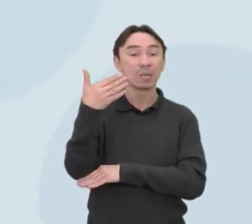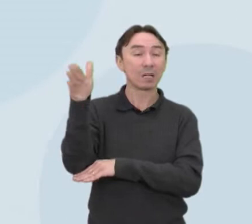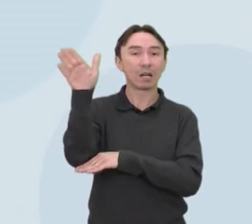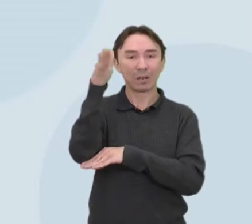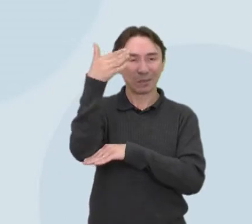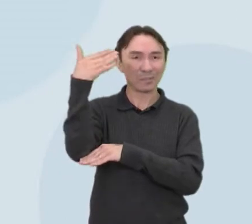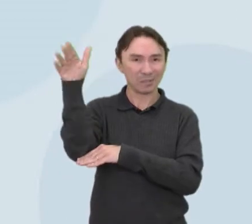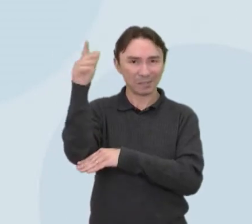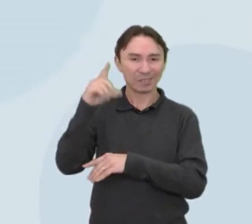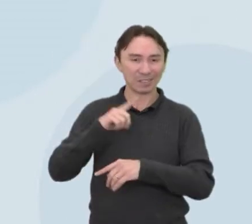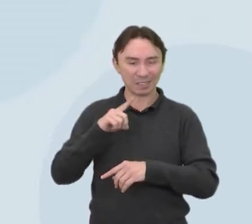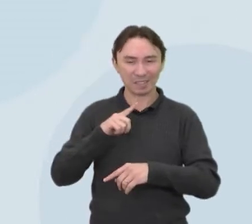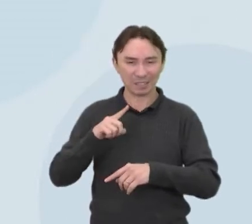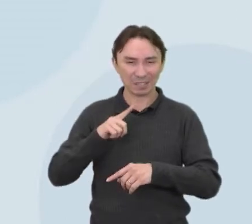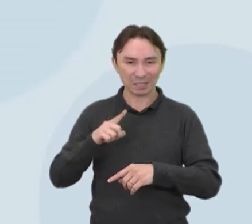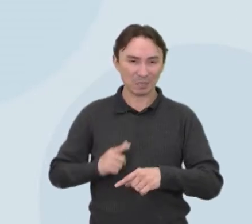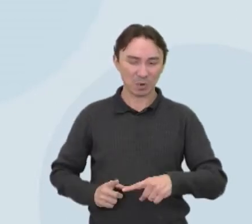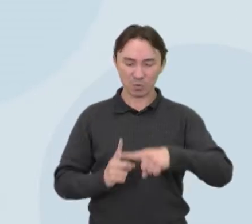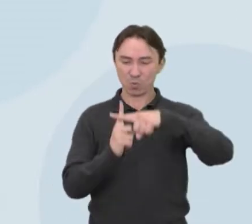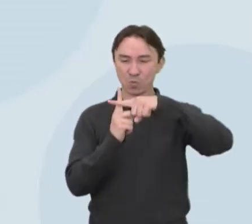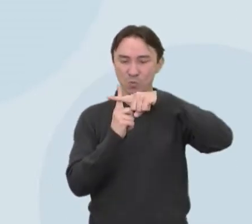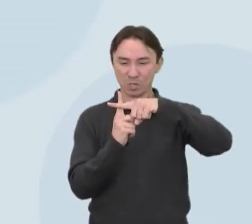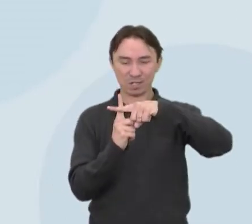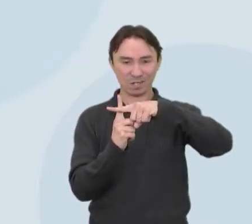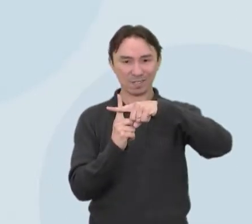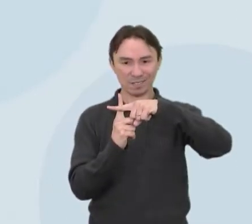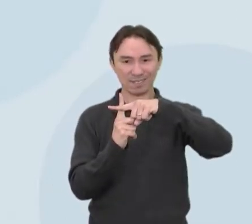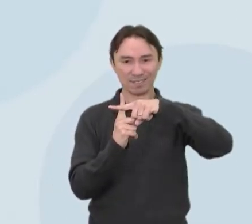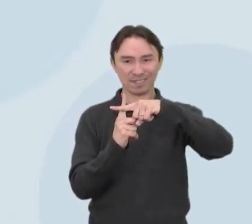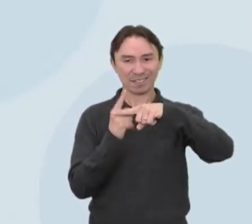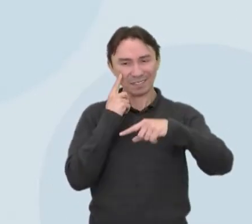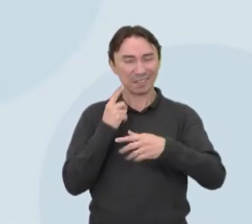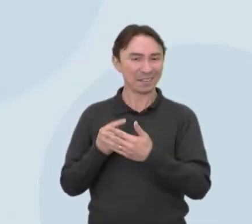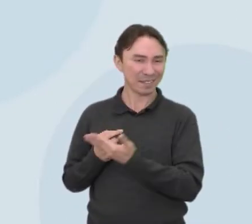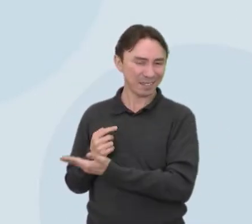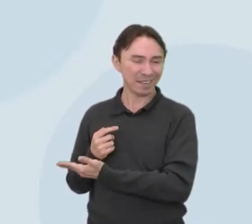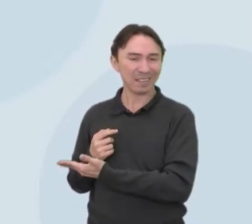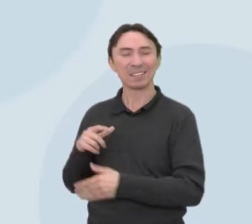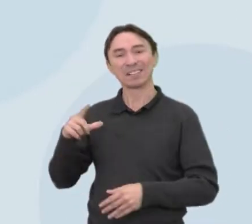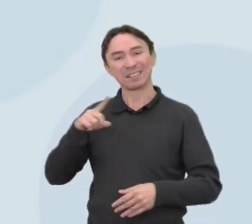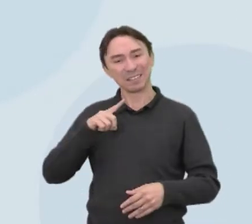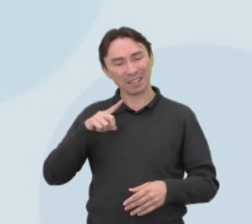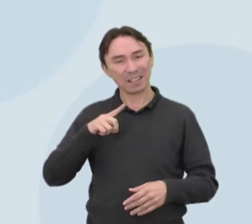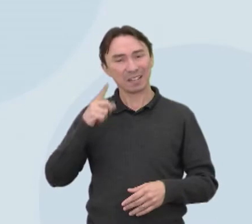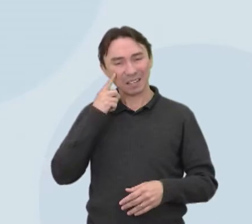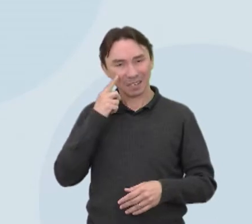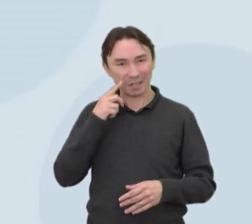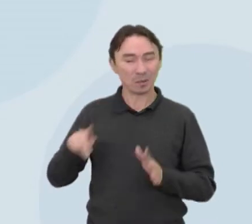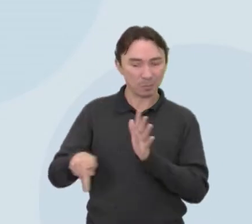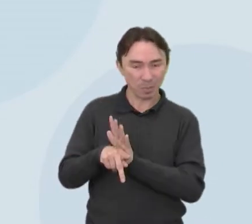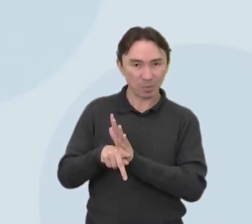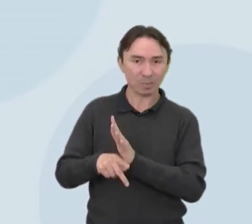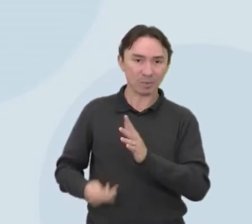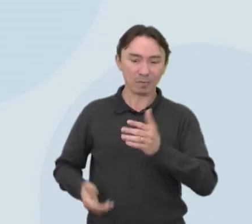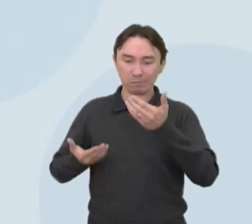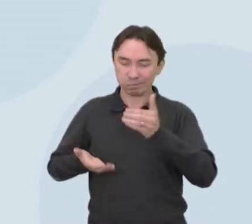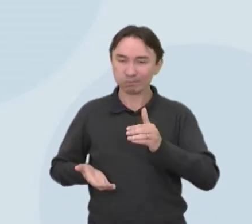Cristo. Essa cruz vermelha, ela normalmente vinha estampada nas velas, né, das caravelas portuguesas,